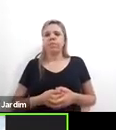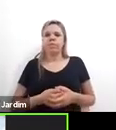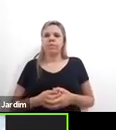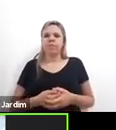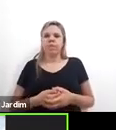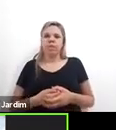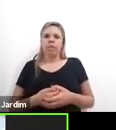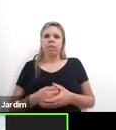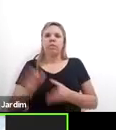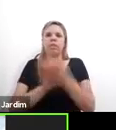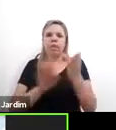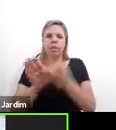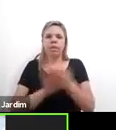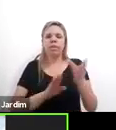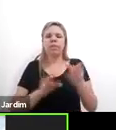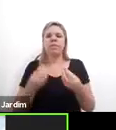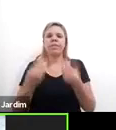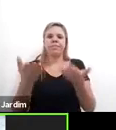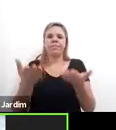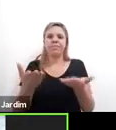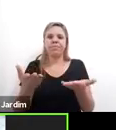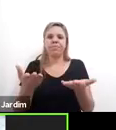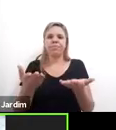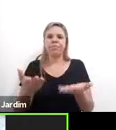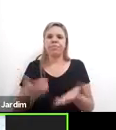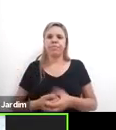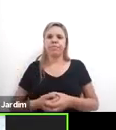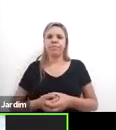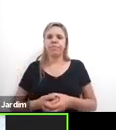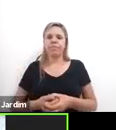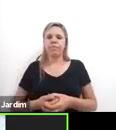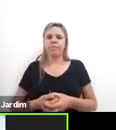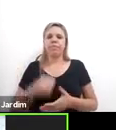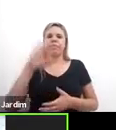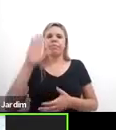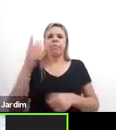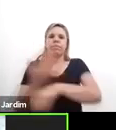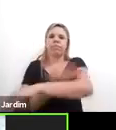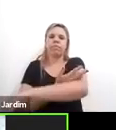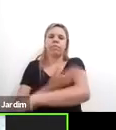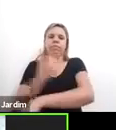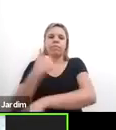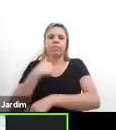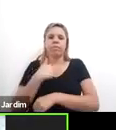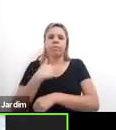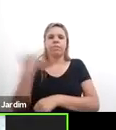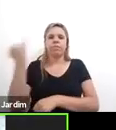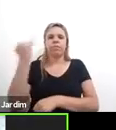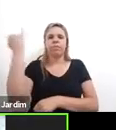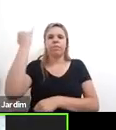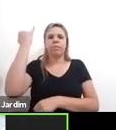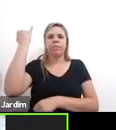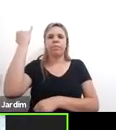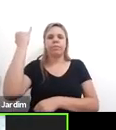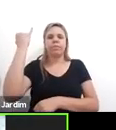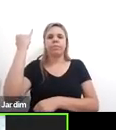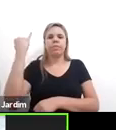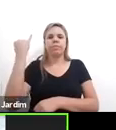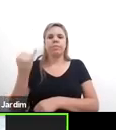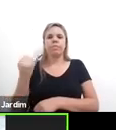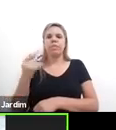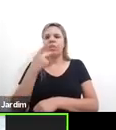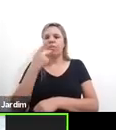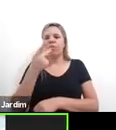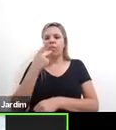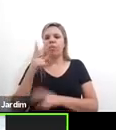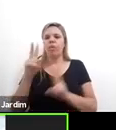as orientações que ela dava foi mais emocional, para mim foi mais importante ela ter falado sobre